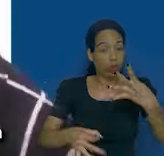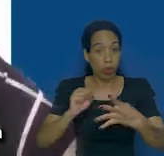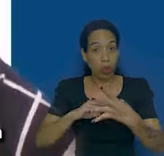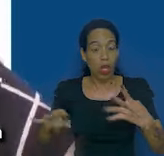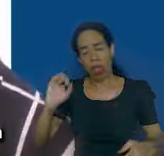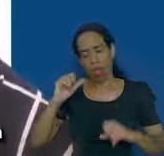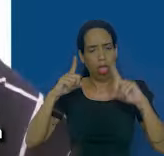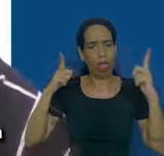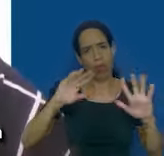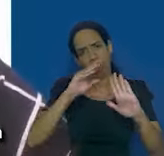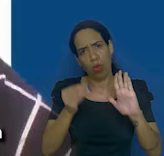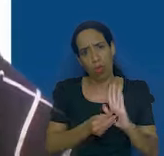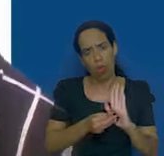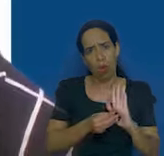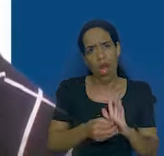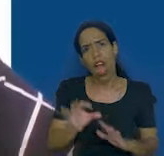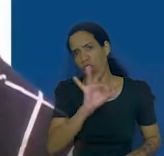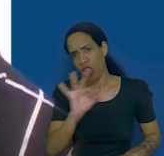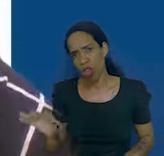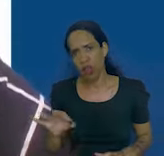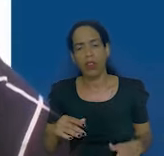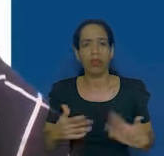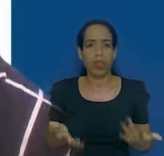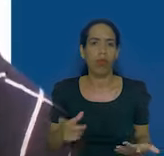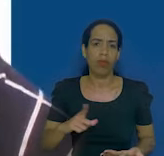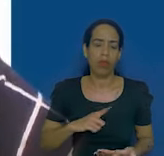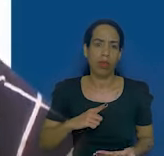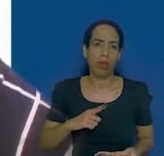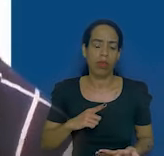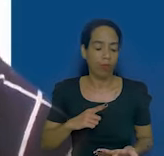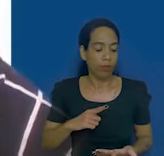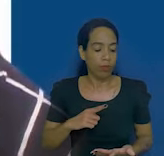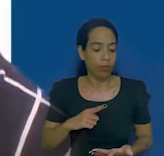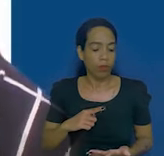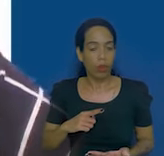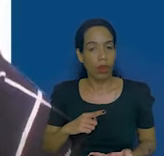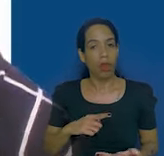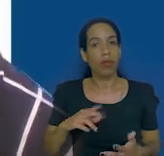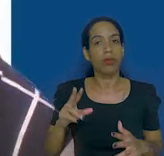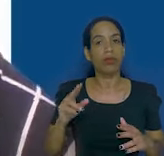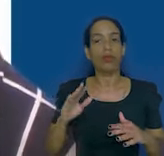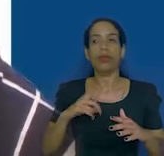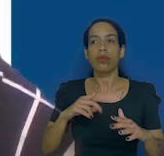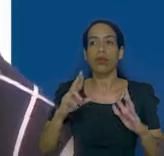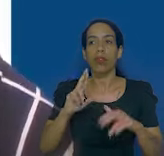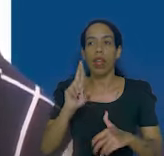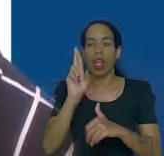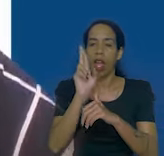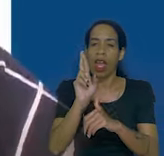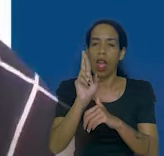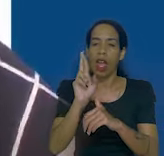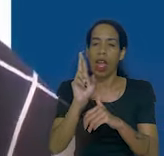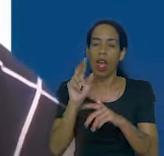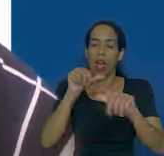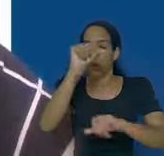jurisprudência, a gente obviamente colocou jurisprudências recentes, né, que levaram em consideração essas questões referentes à reforma